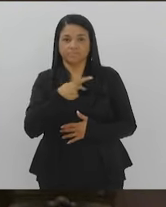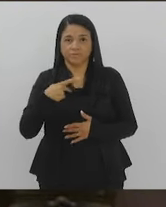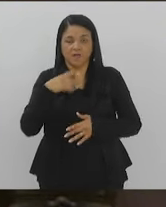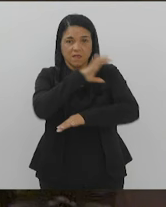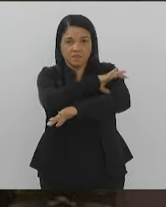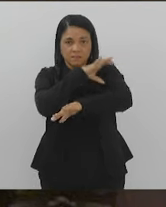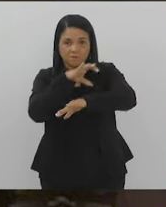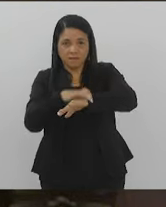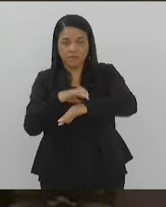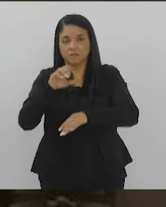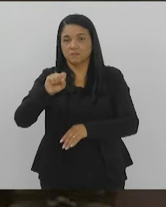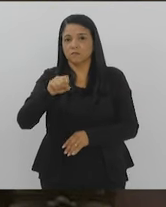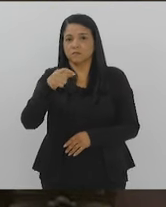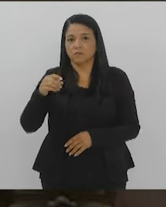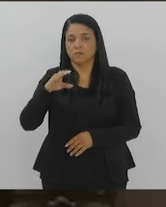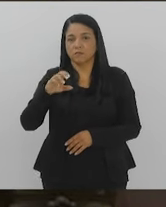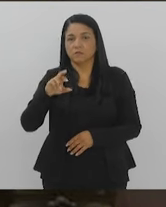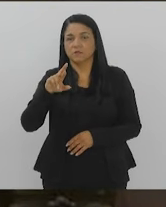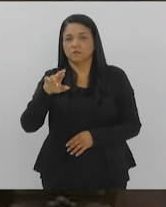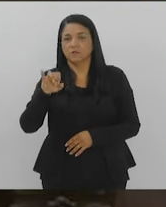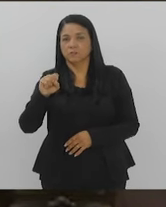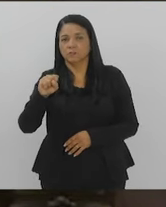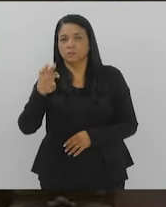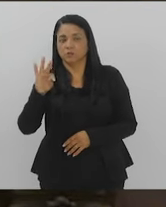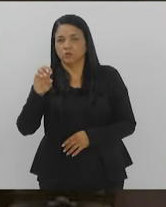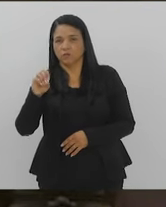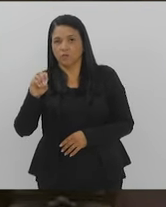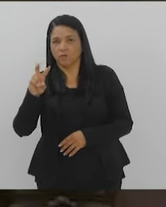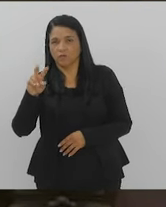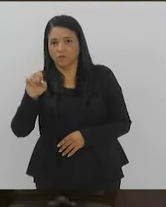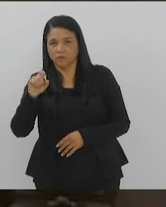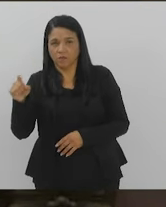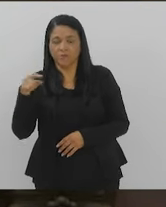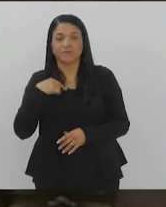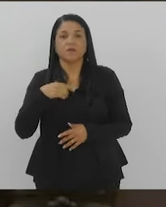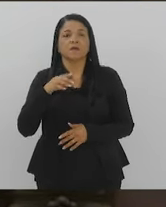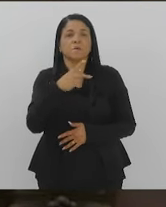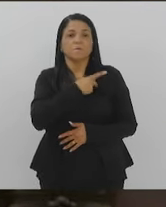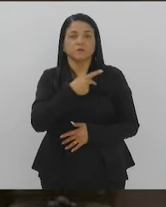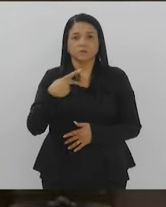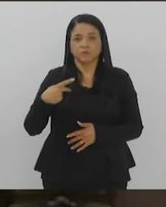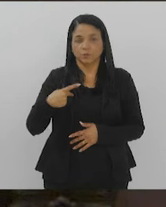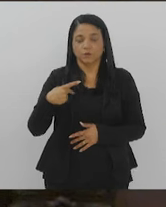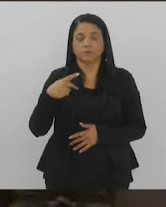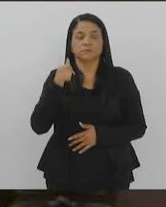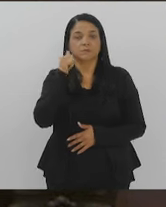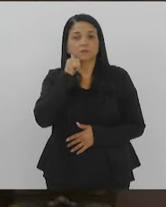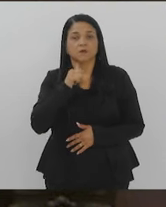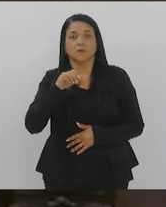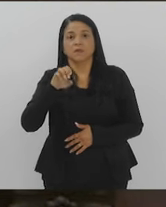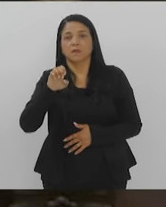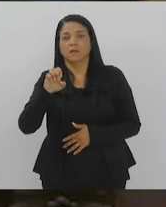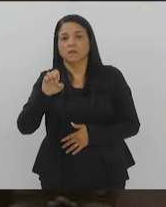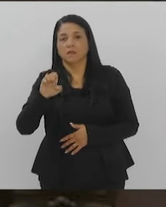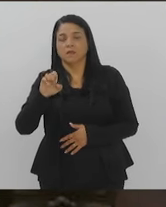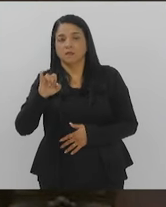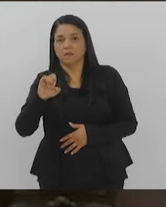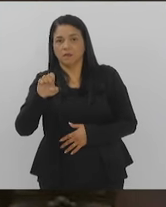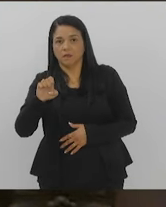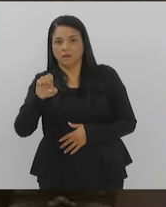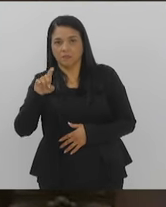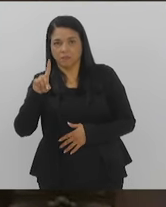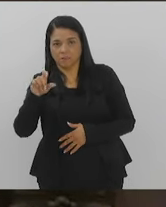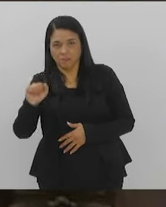Cristóvão. A pastora Ieda Ferreira, AD da Assembleia de Deus